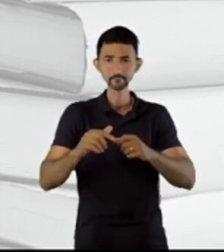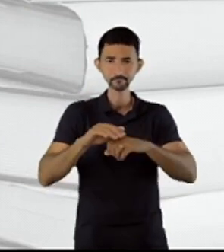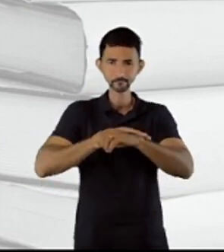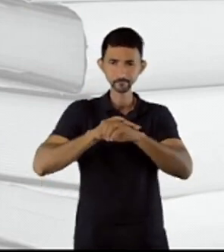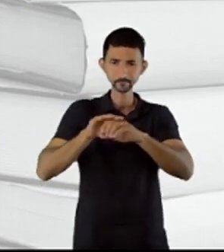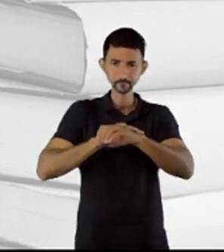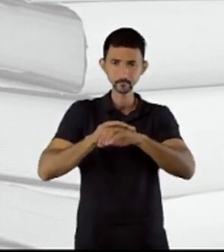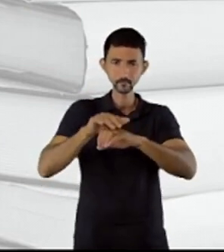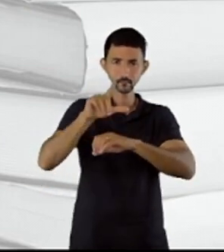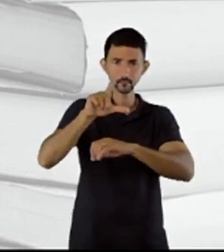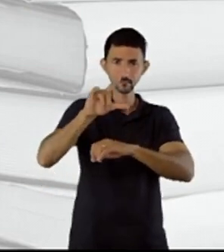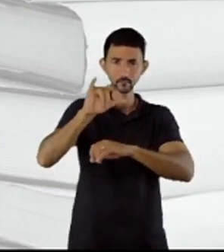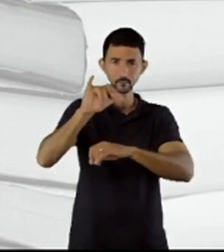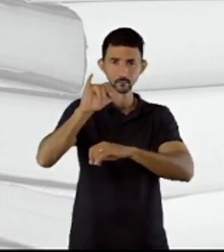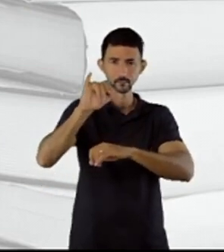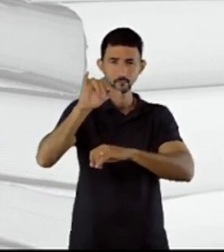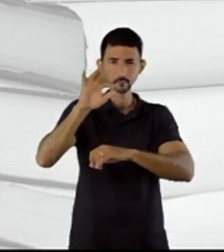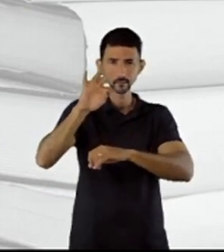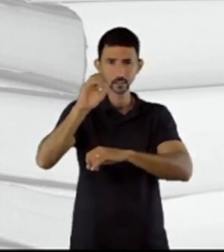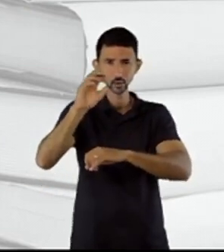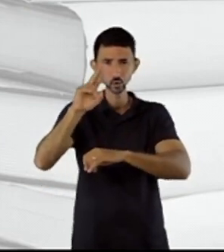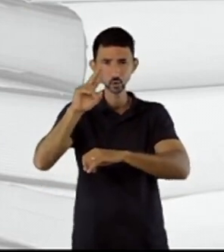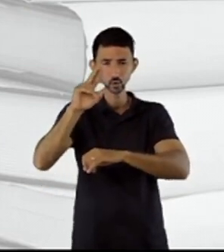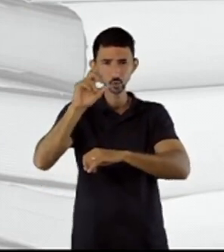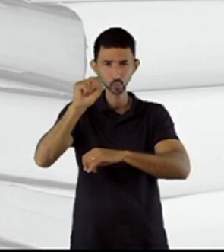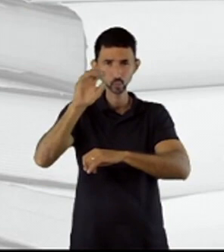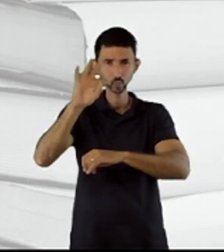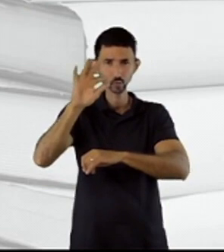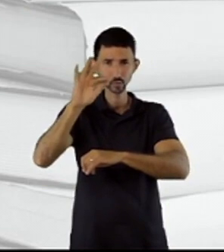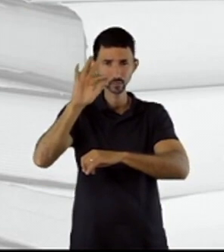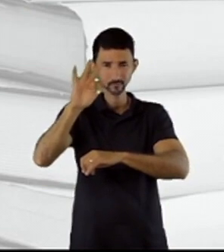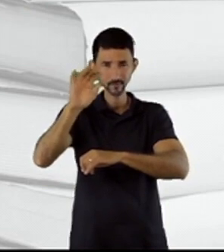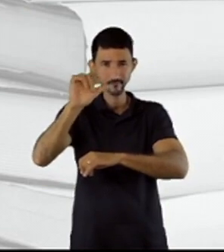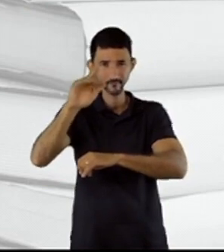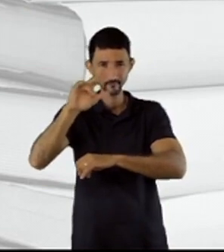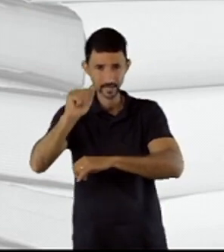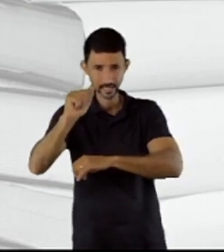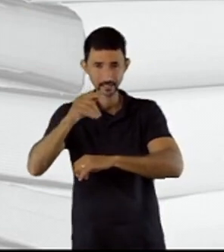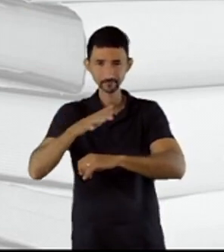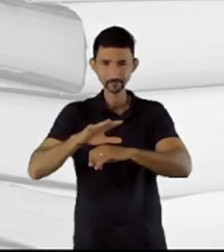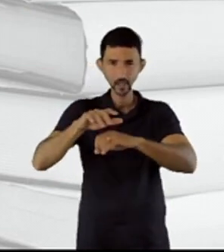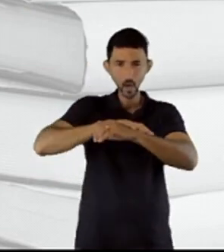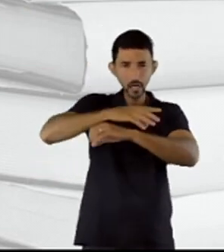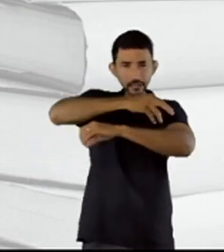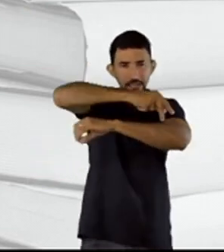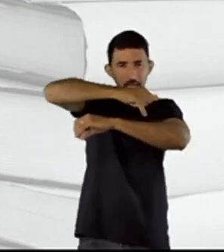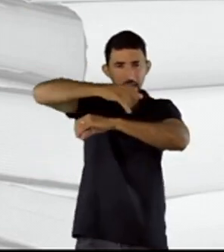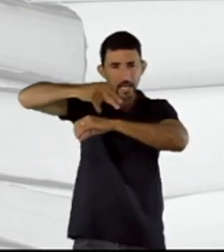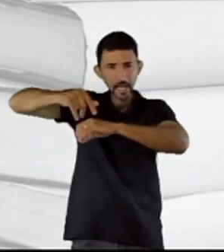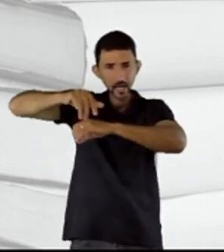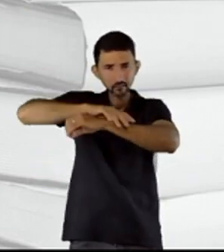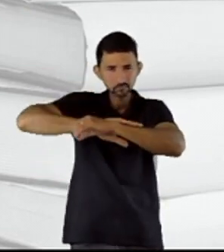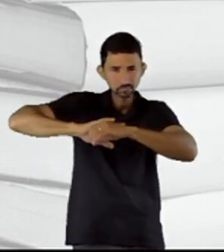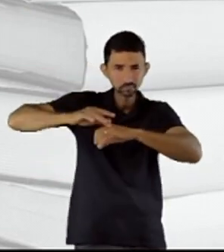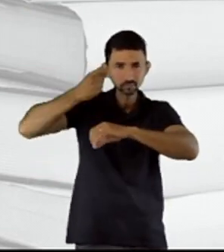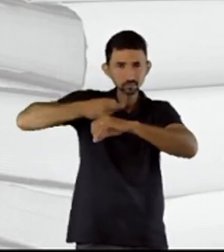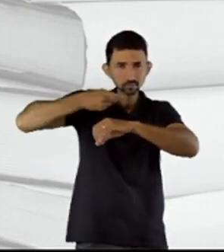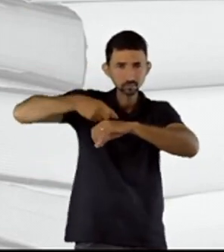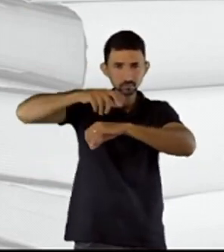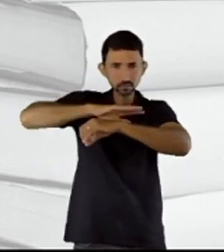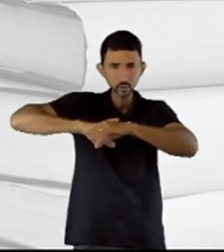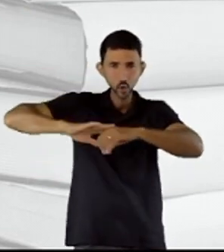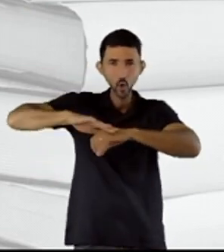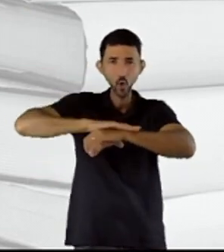litosfera aqui, que seria basicamente uma camada de terra, né, de solo presente no planeta